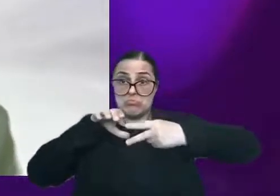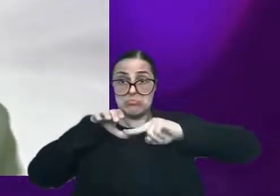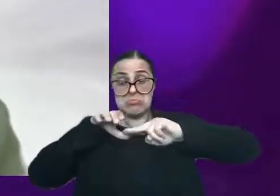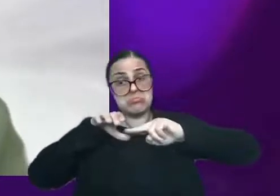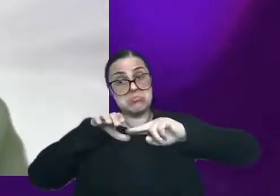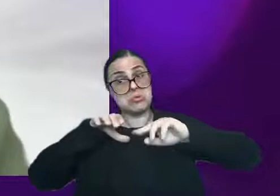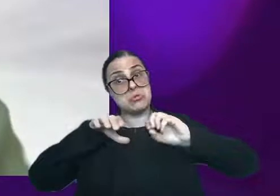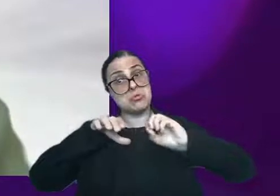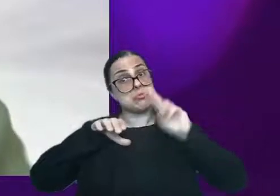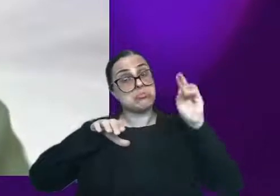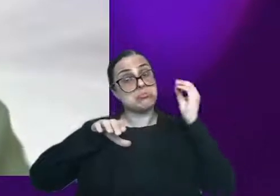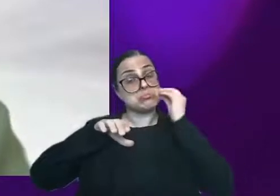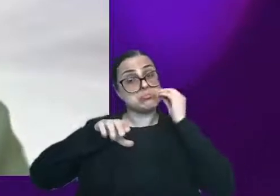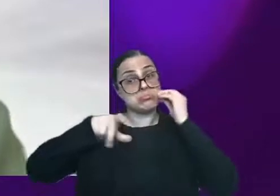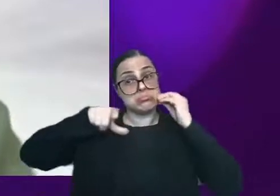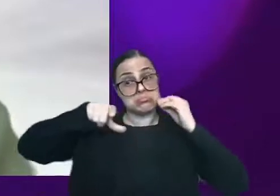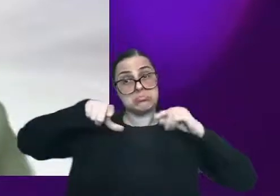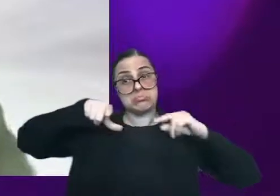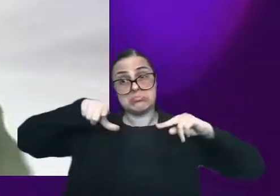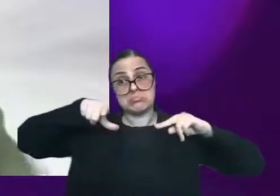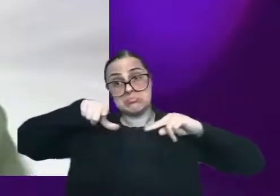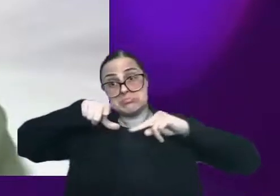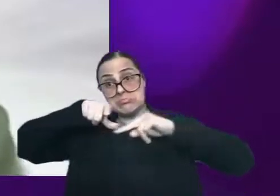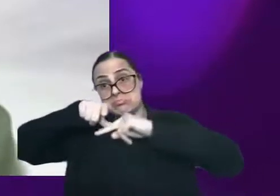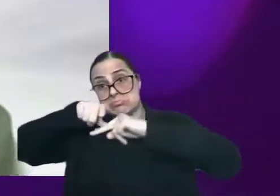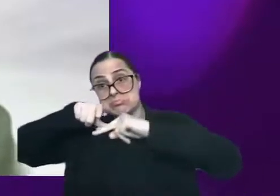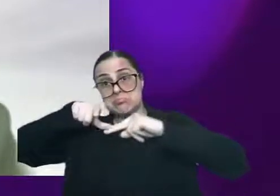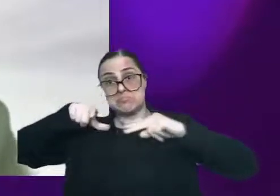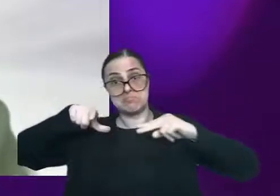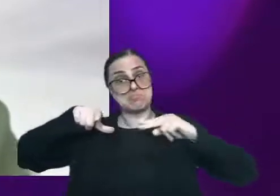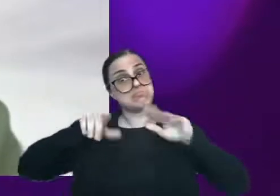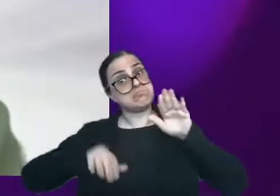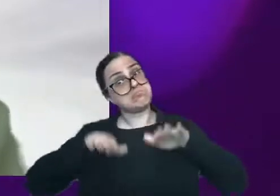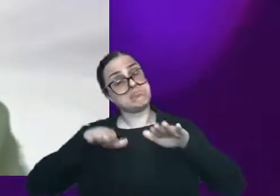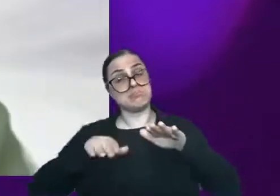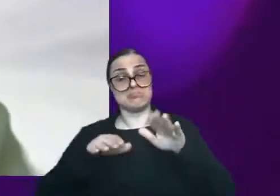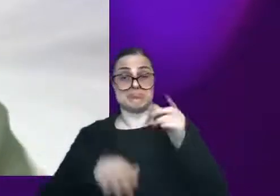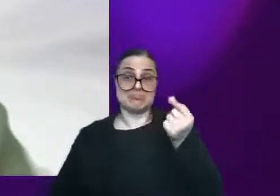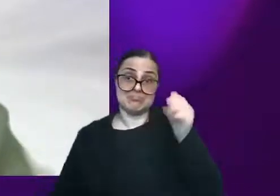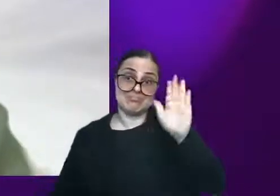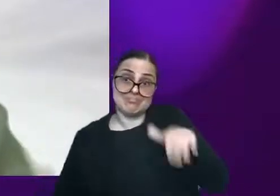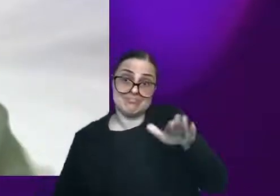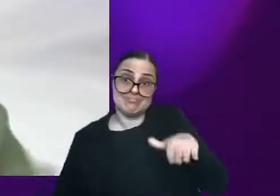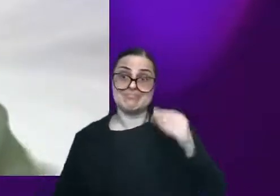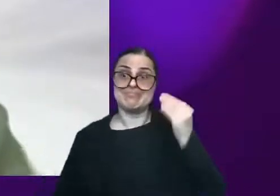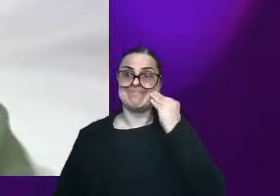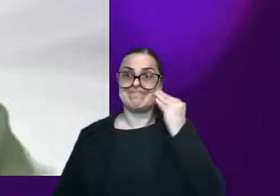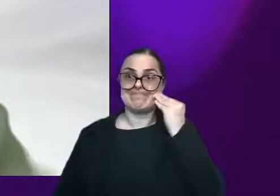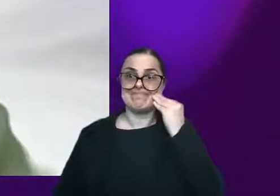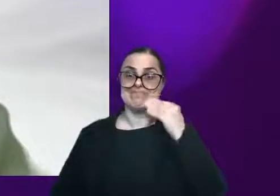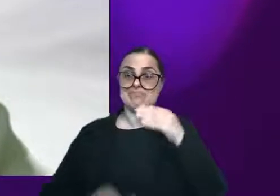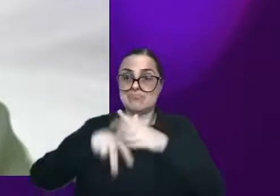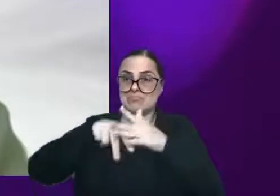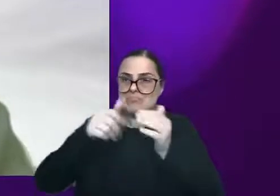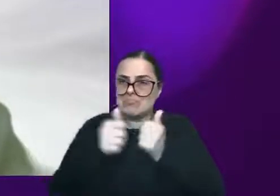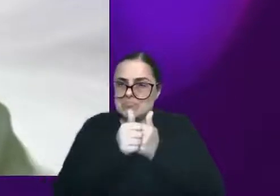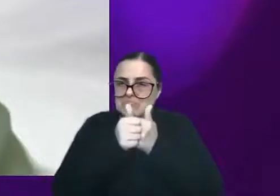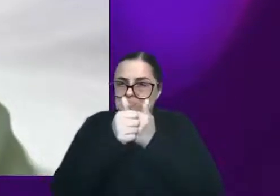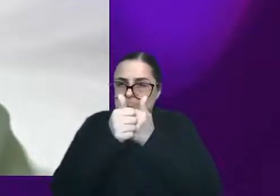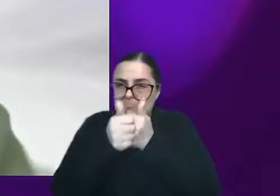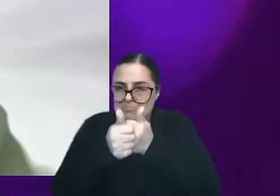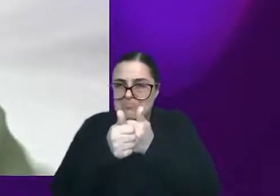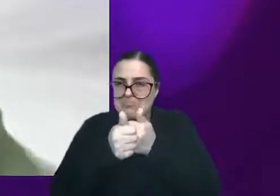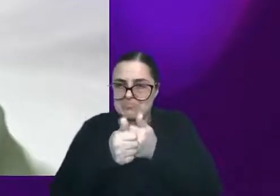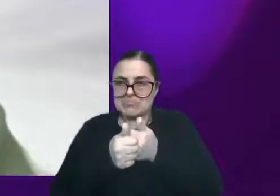ressonância, de alguma maneira trazer esses pacientes para uma situação mais próxima de acompanhamento. Em relação